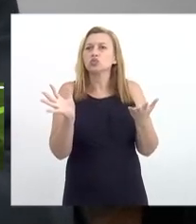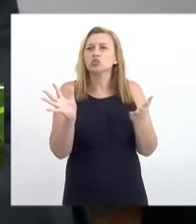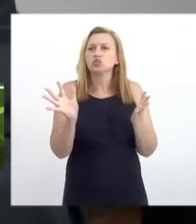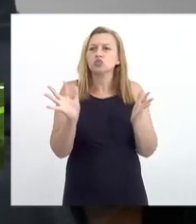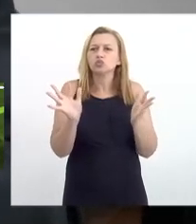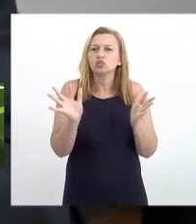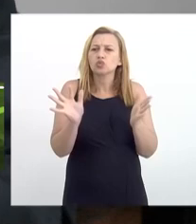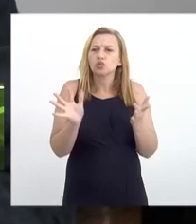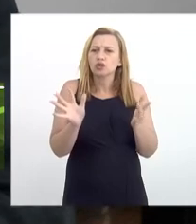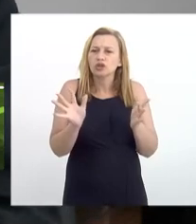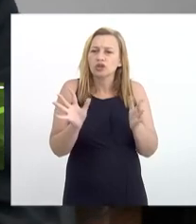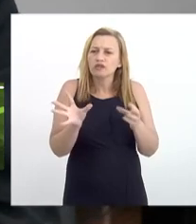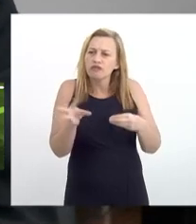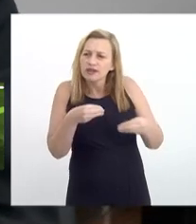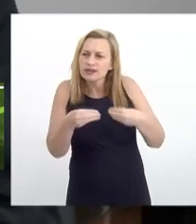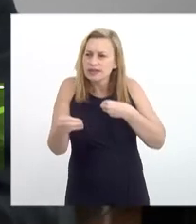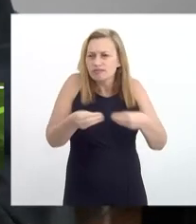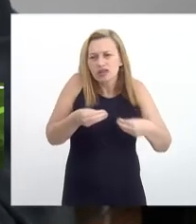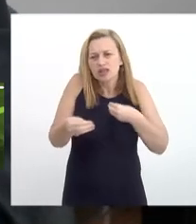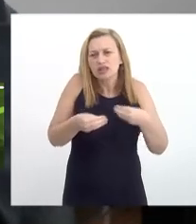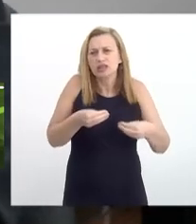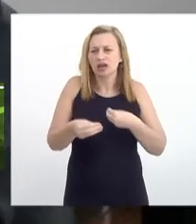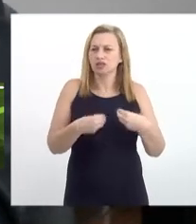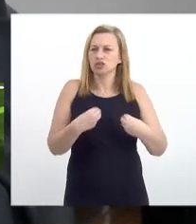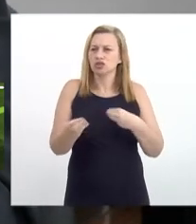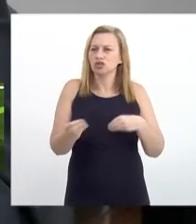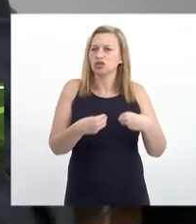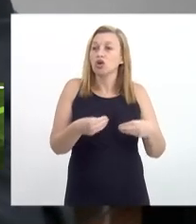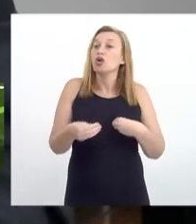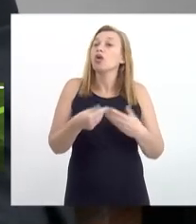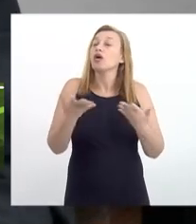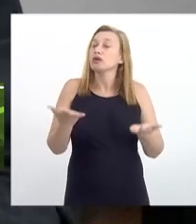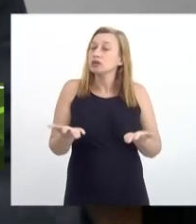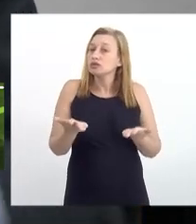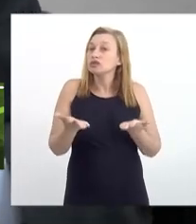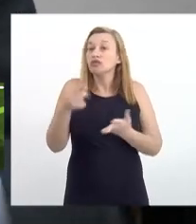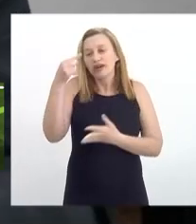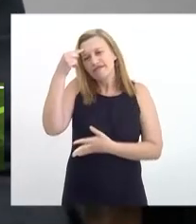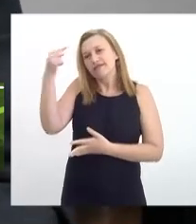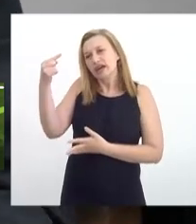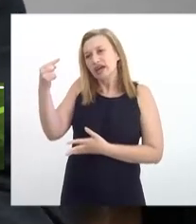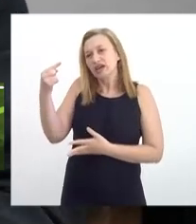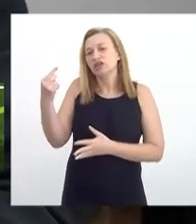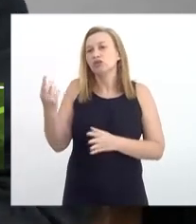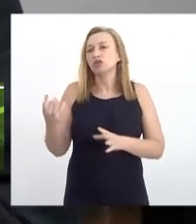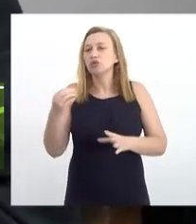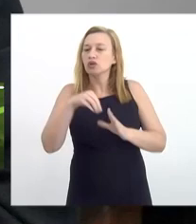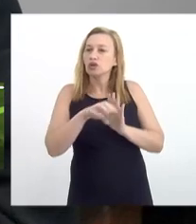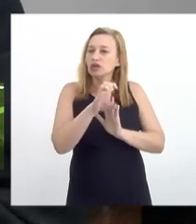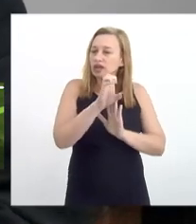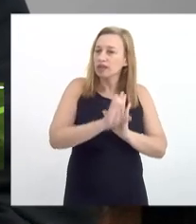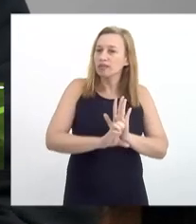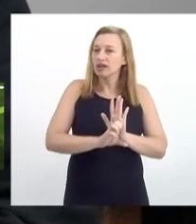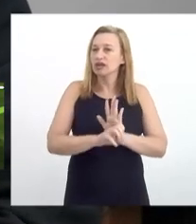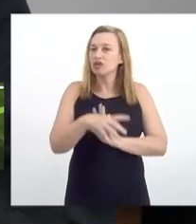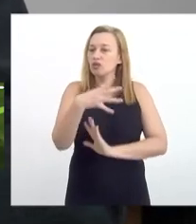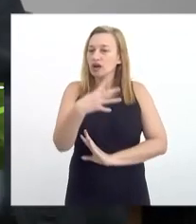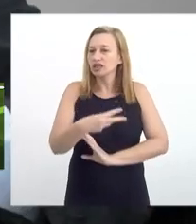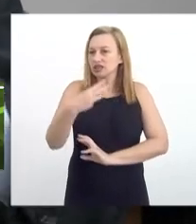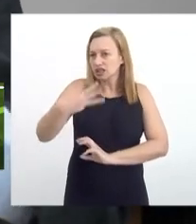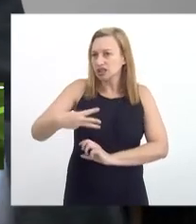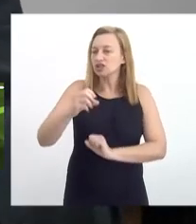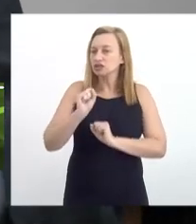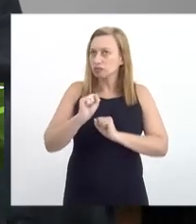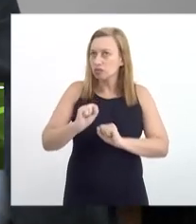supléce, uma certa flexibilidade. E foi a ideia que eu coloquei na Emenda 43, que